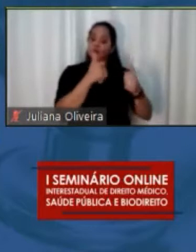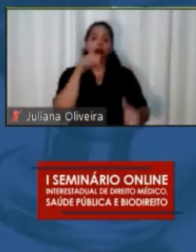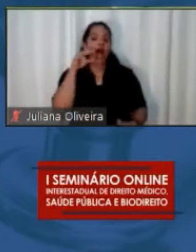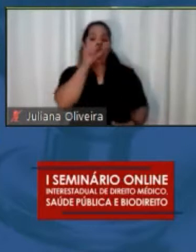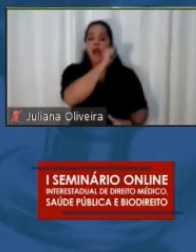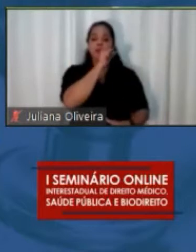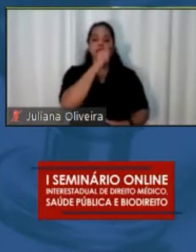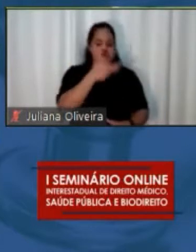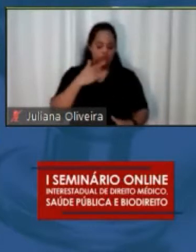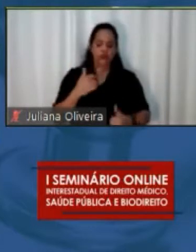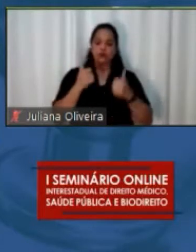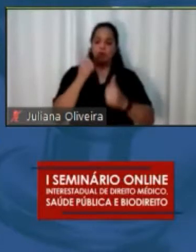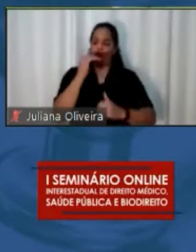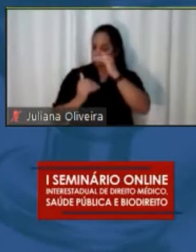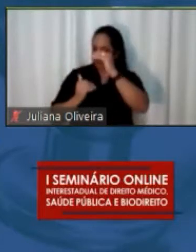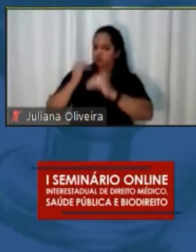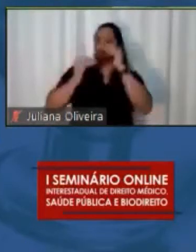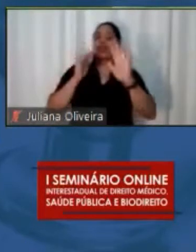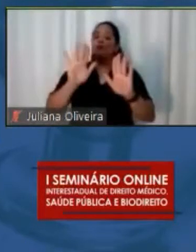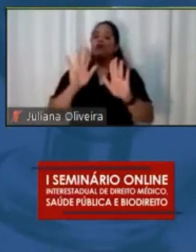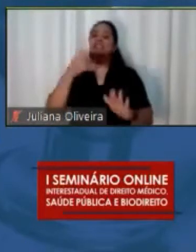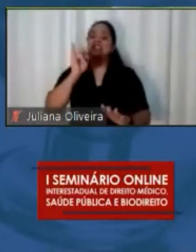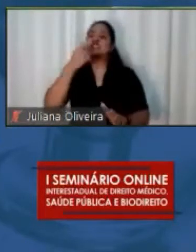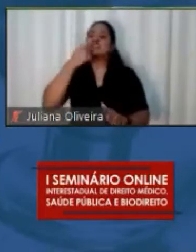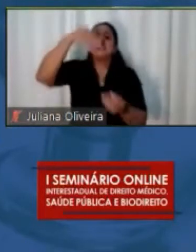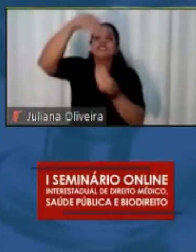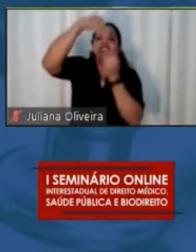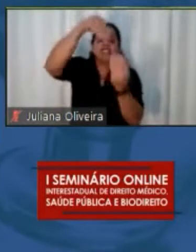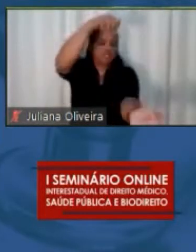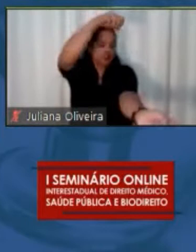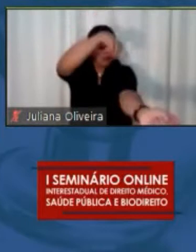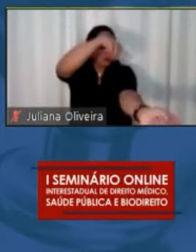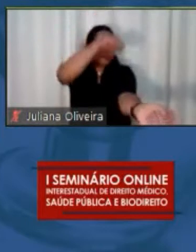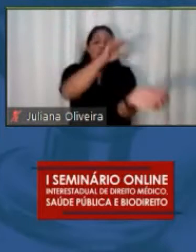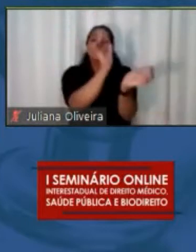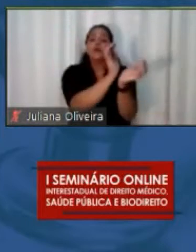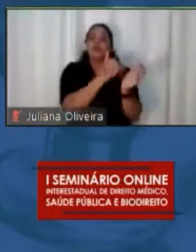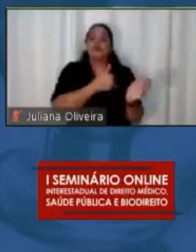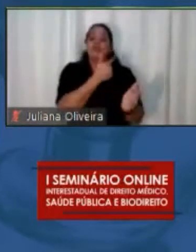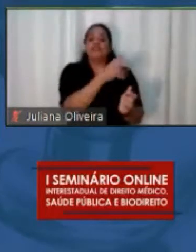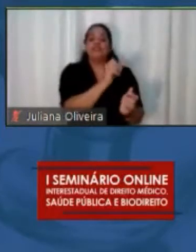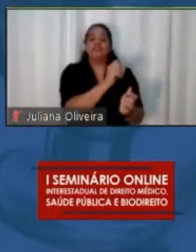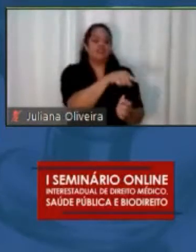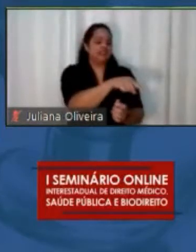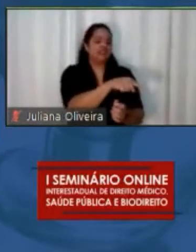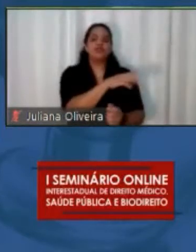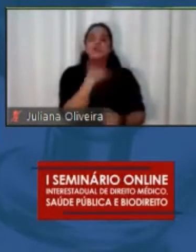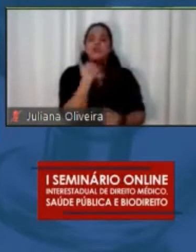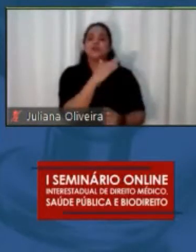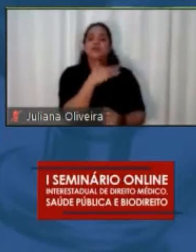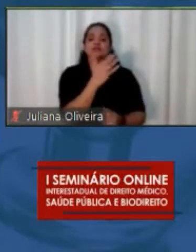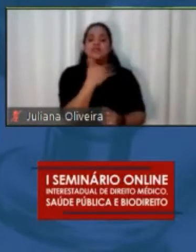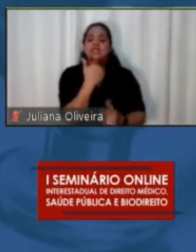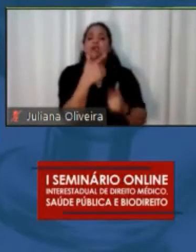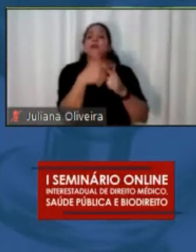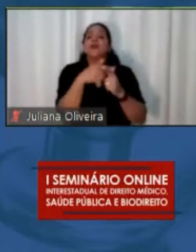de fazer uma transfusão precoce fez com que esses pacientes tivessem maior mortalidade. Aqui tem uma curva de estatística